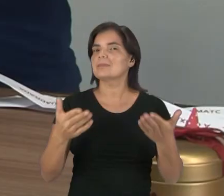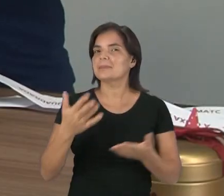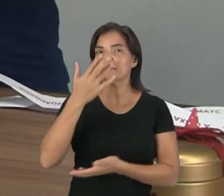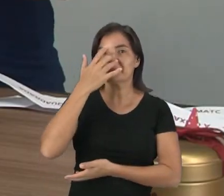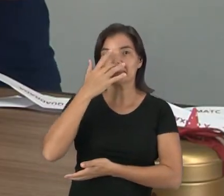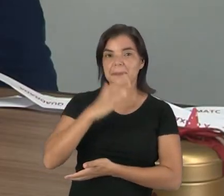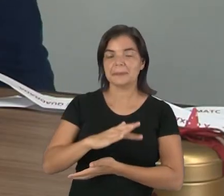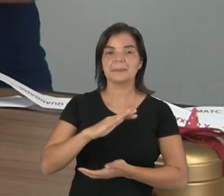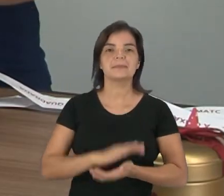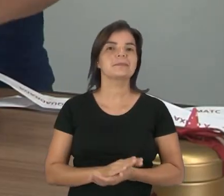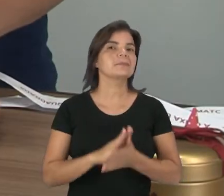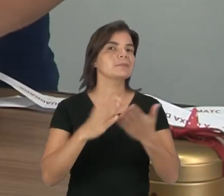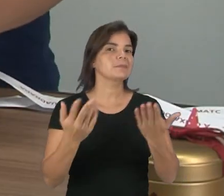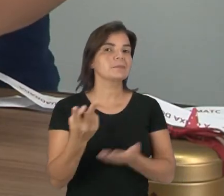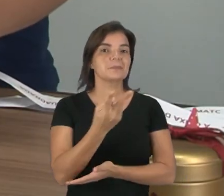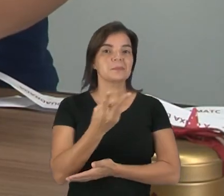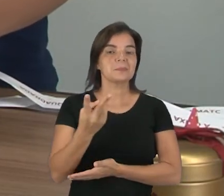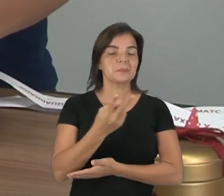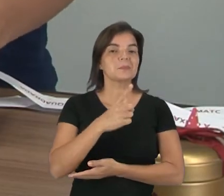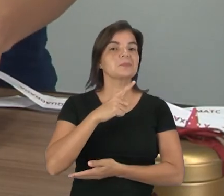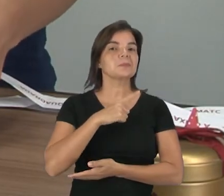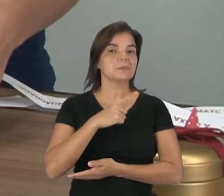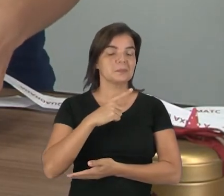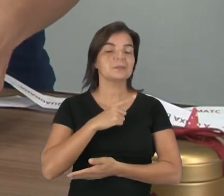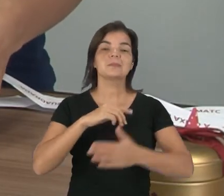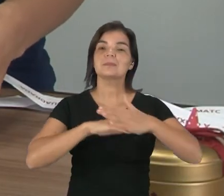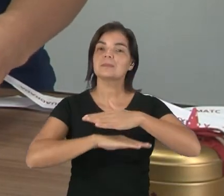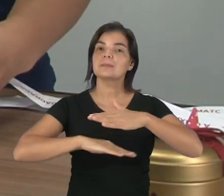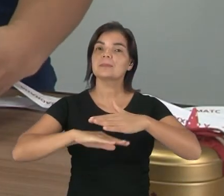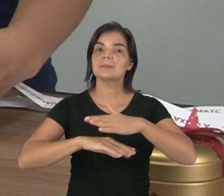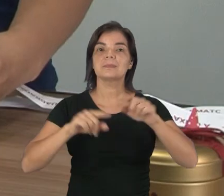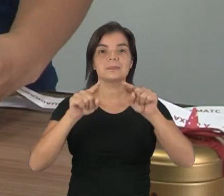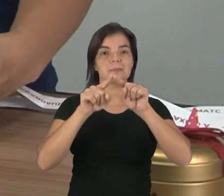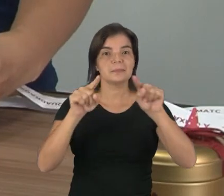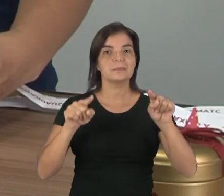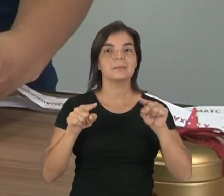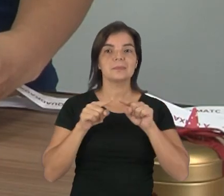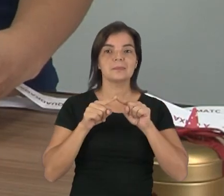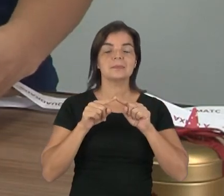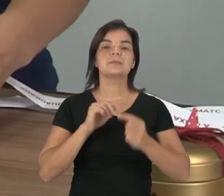aí, crianças, qual dessas 2 caixas tem base quadrada?